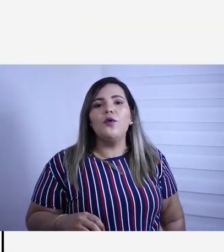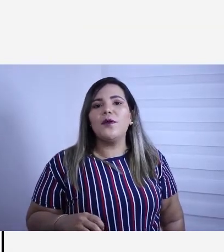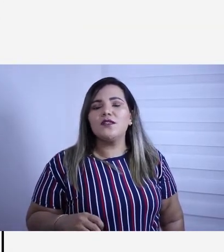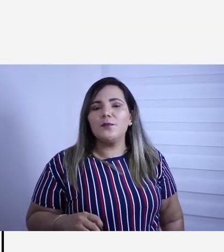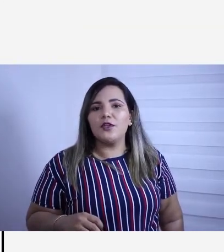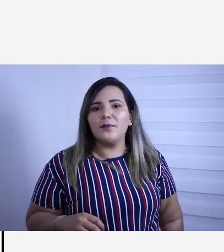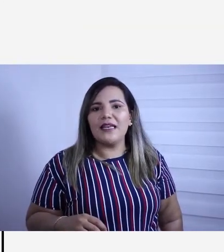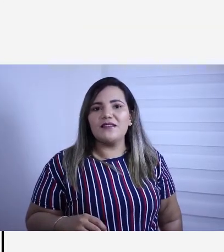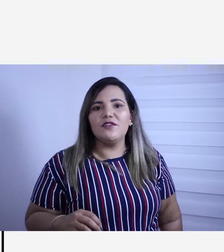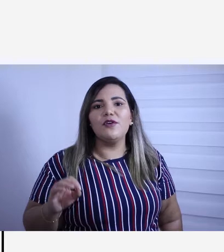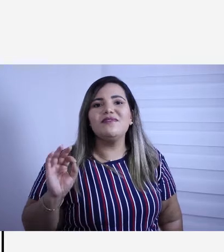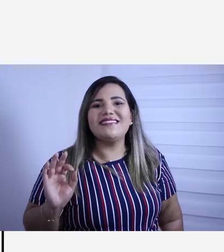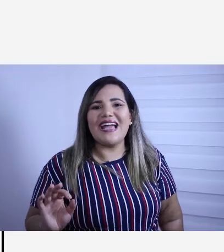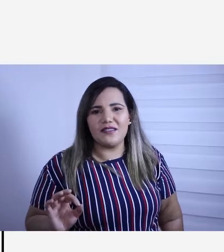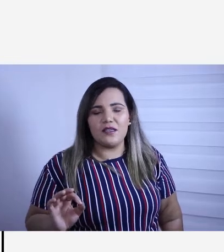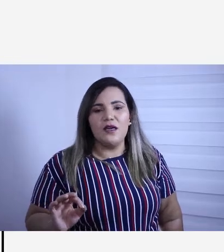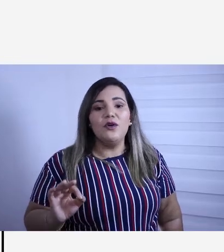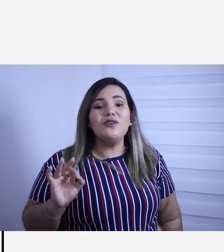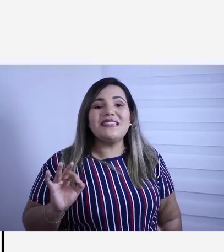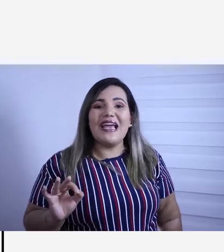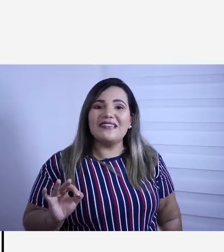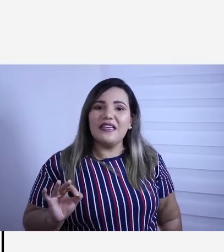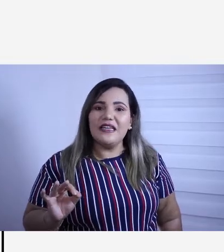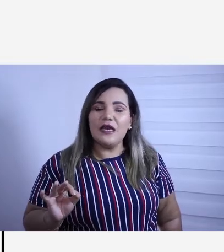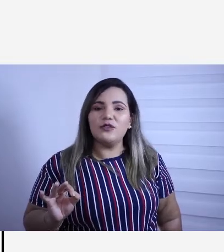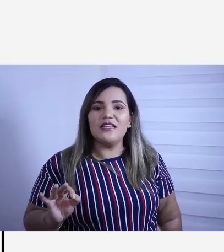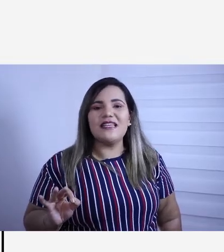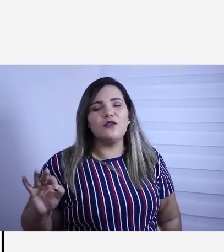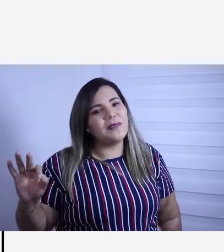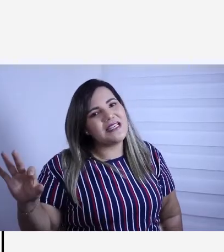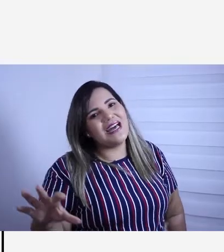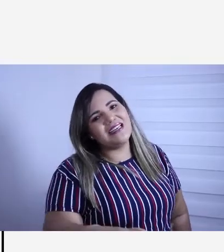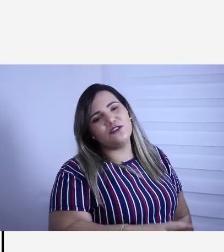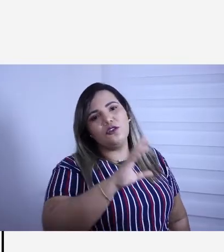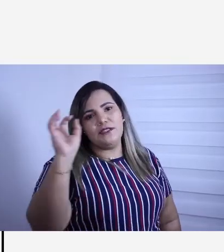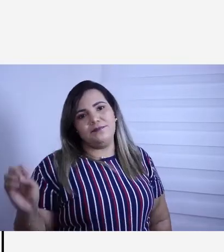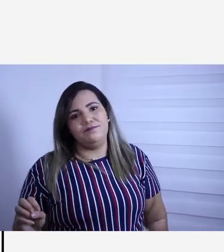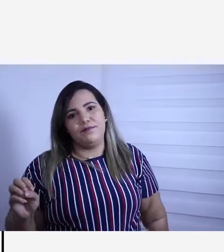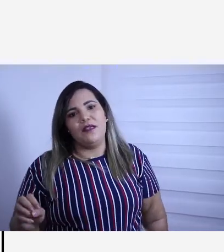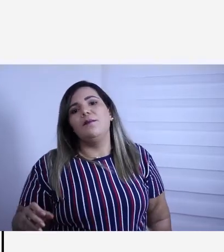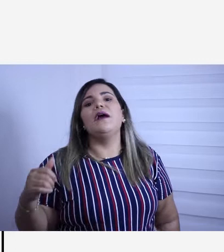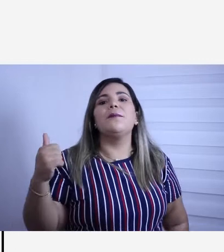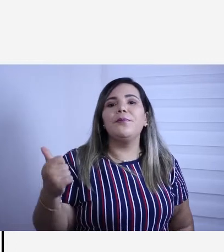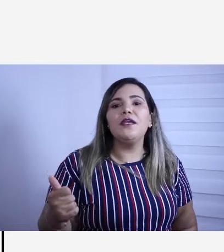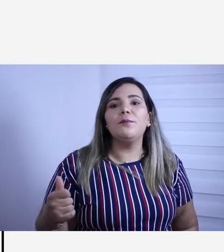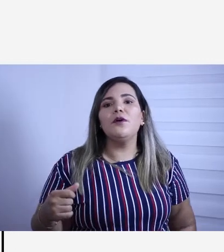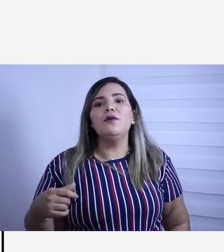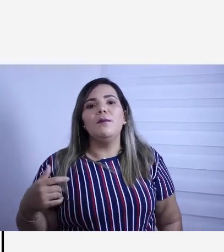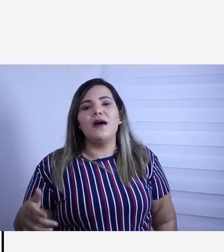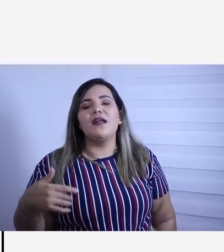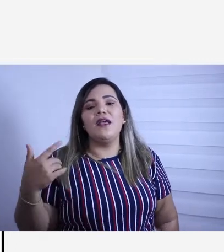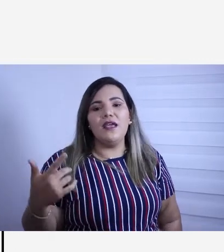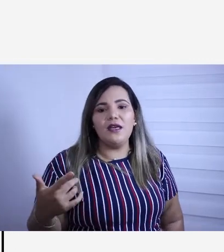mais um o próximo pronome relativo é odete odete ele é utilizado pressa galera todinha para